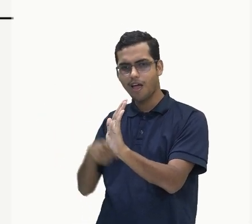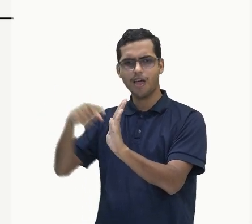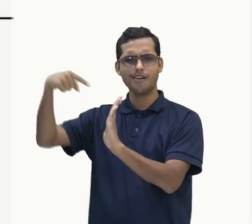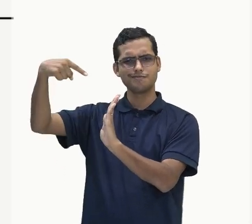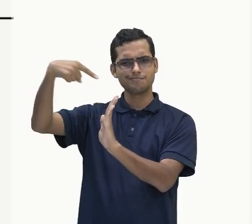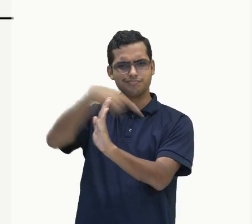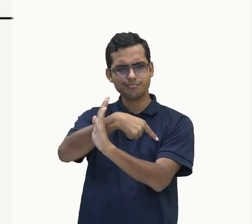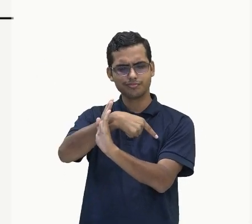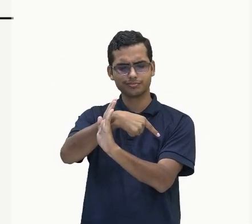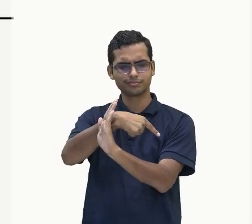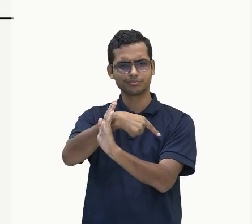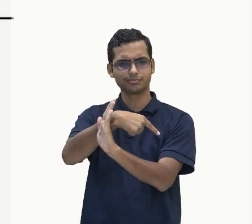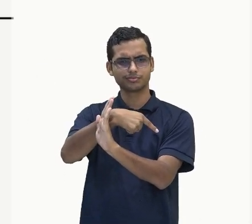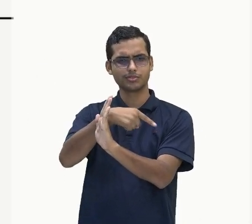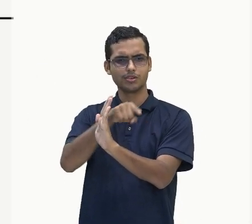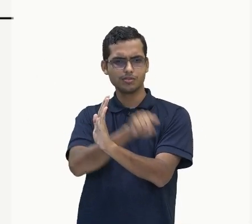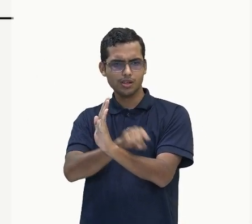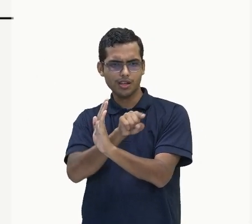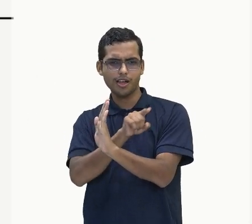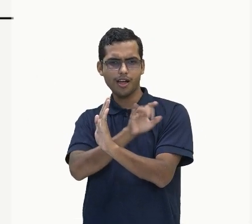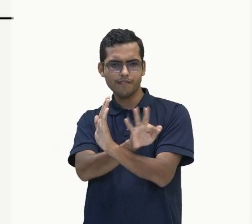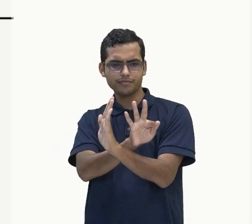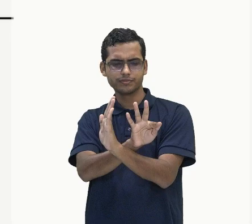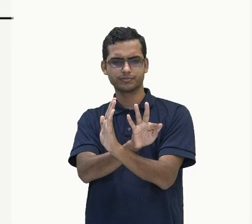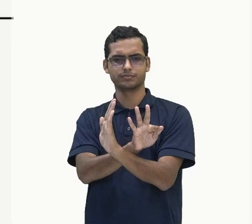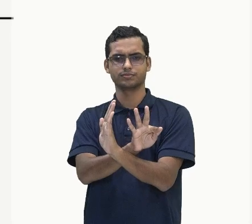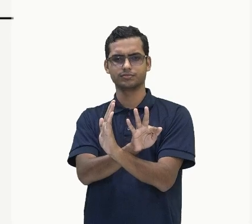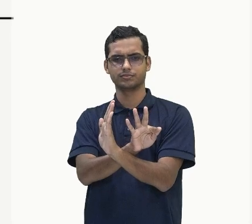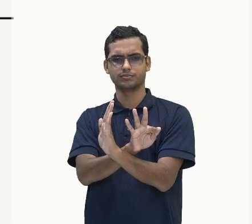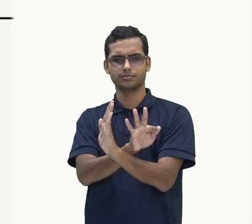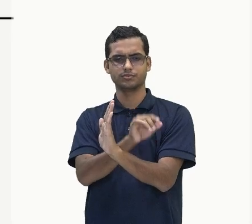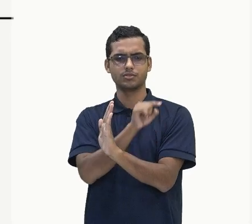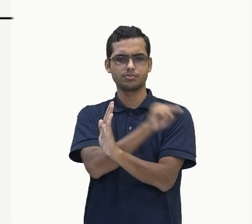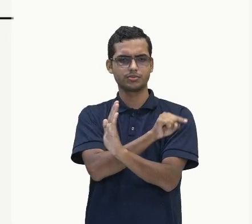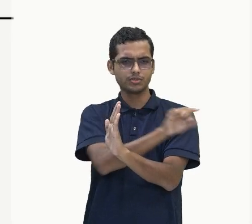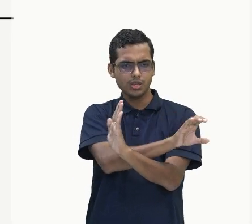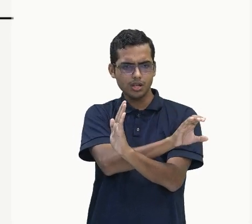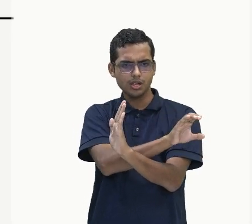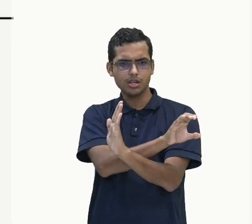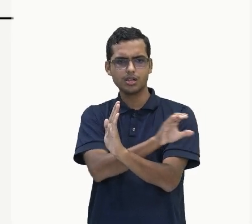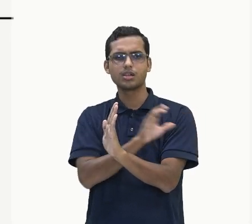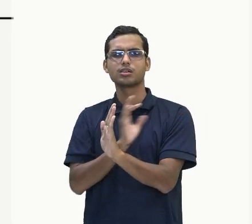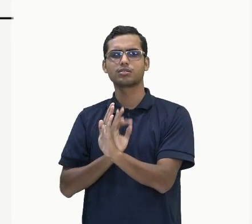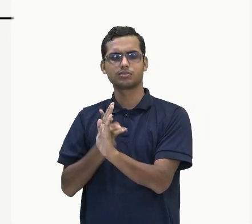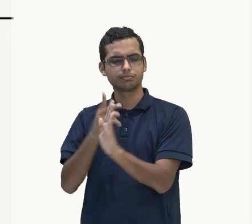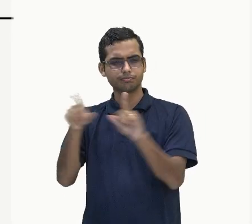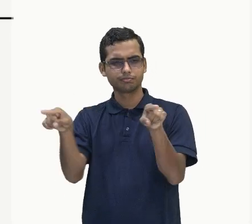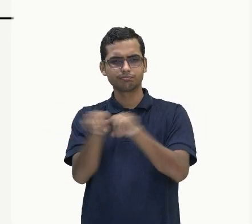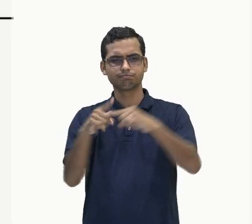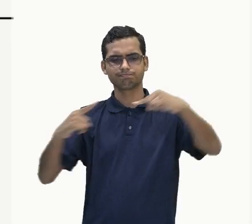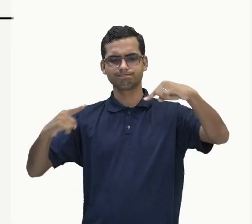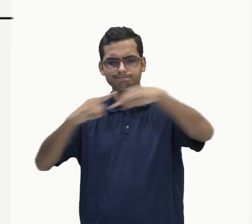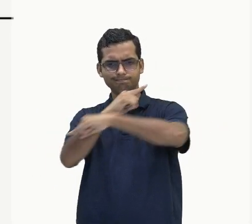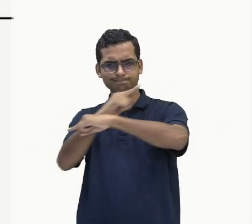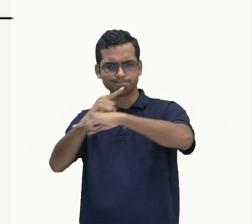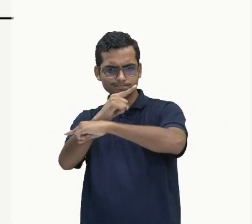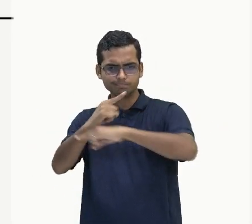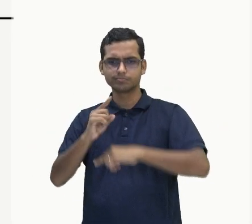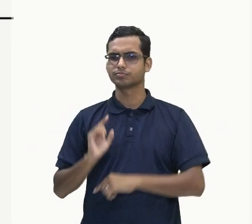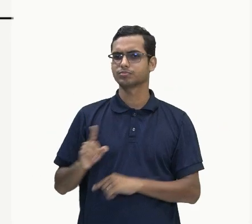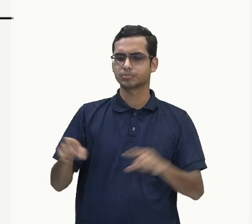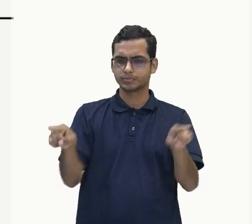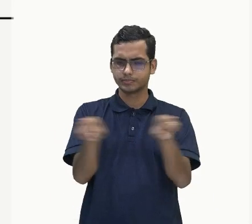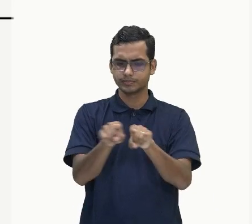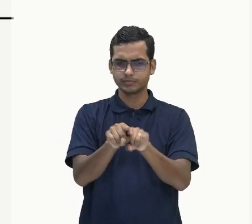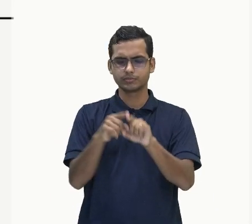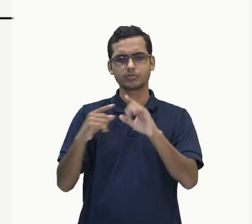dele mesmo, olha só, o raio refletido e o raio incidente estão um sobre o outro, porque se ele incidir